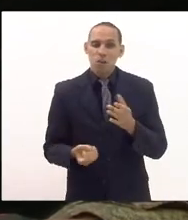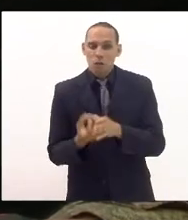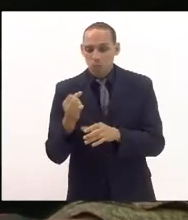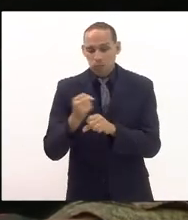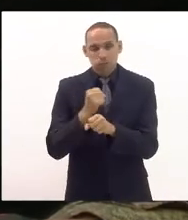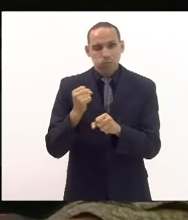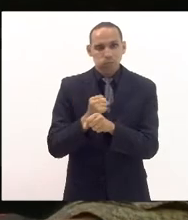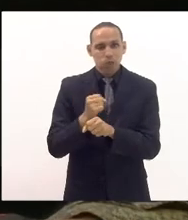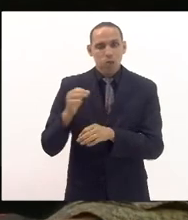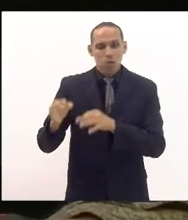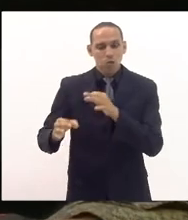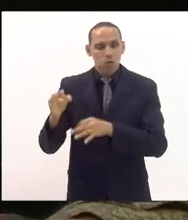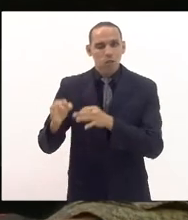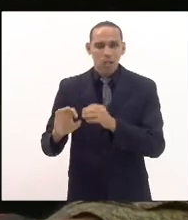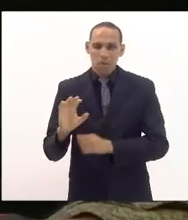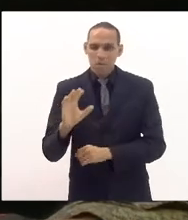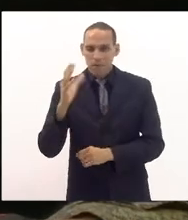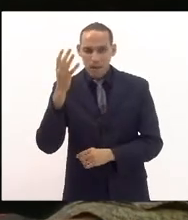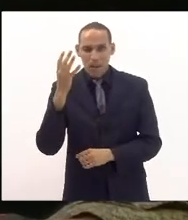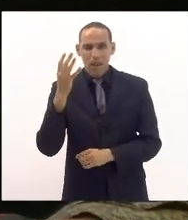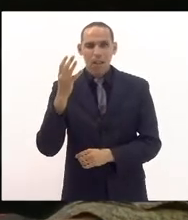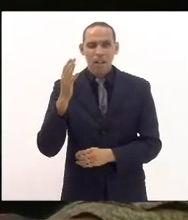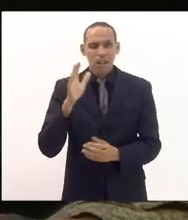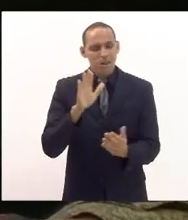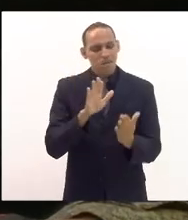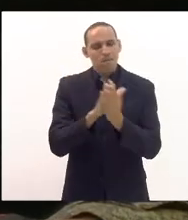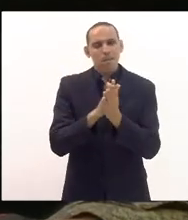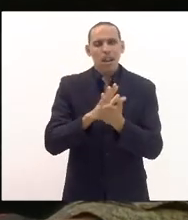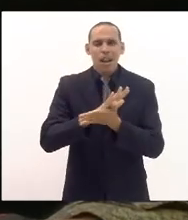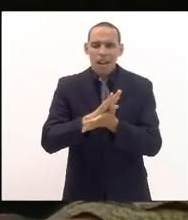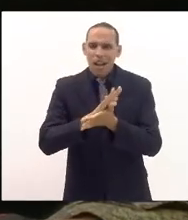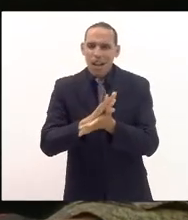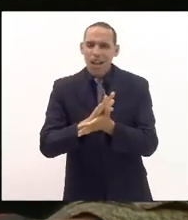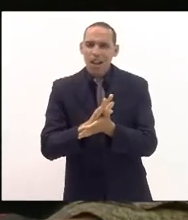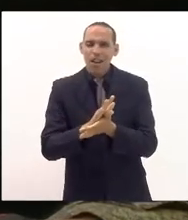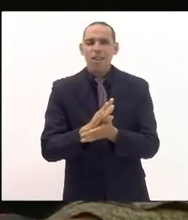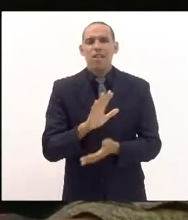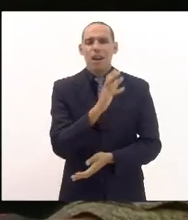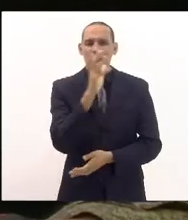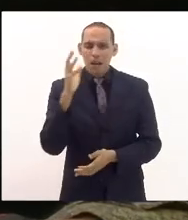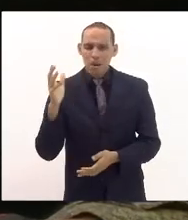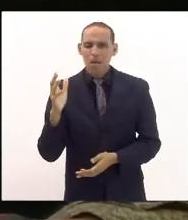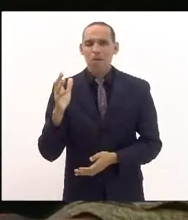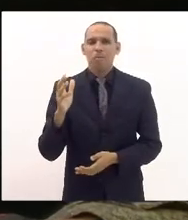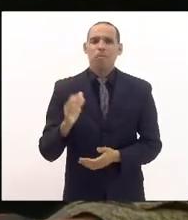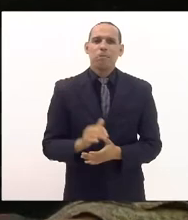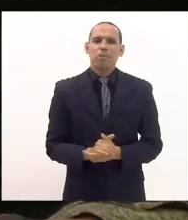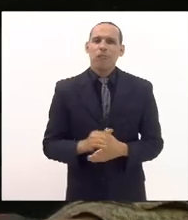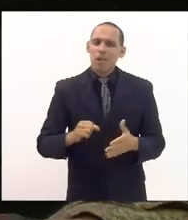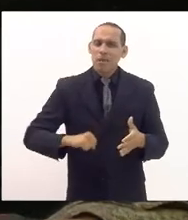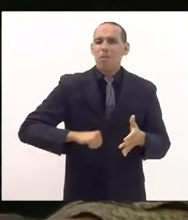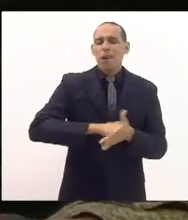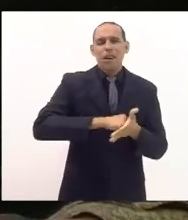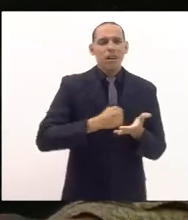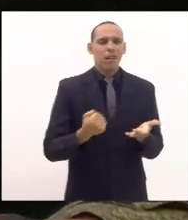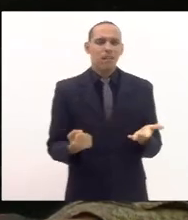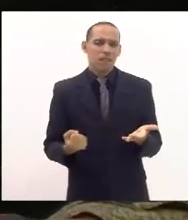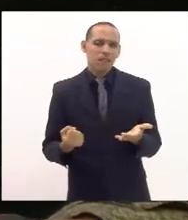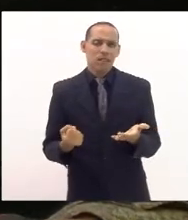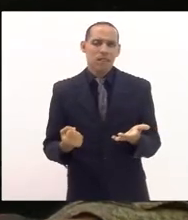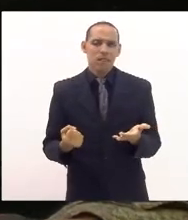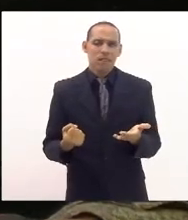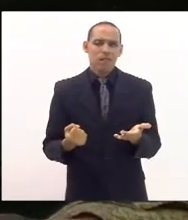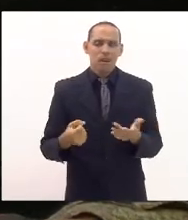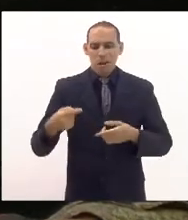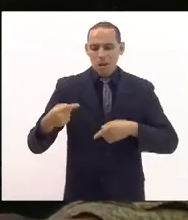Justiça climática no enfrentamento ao racismo ambiental na No Impacto disso na produção de